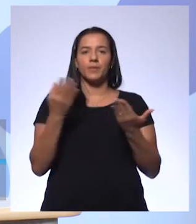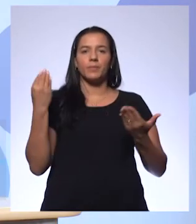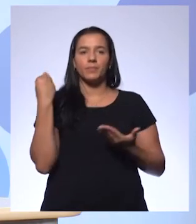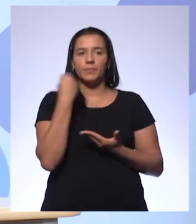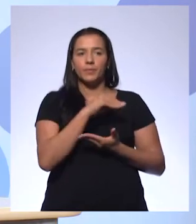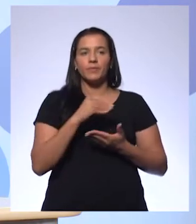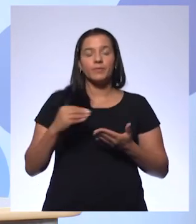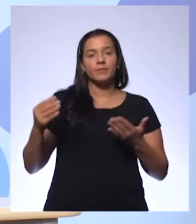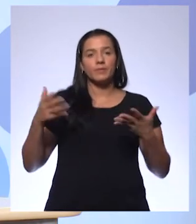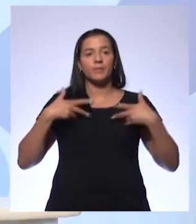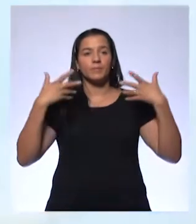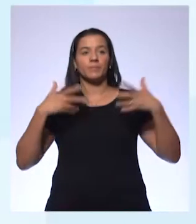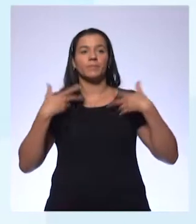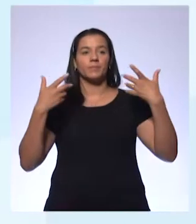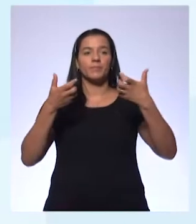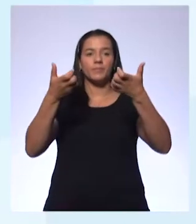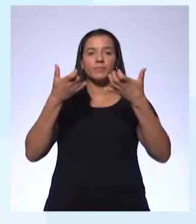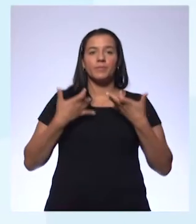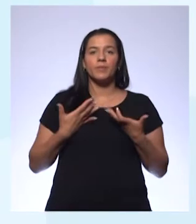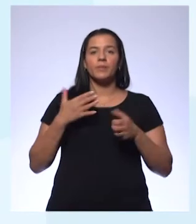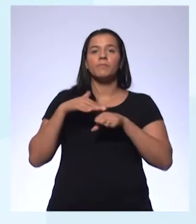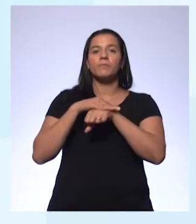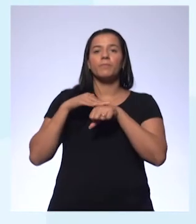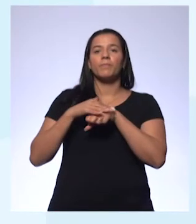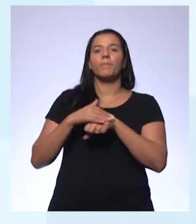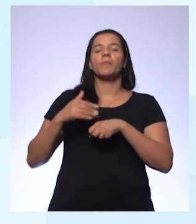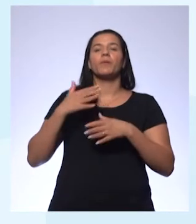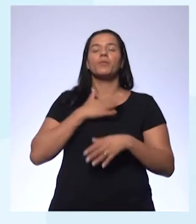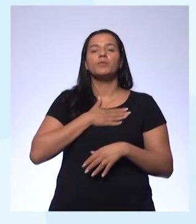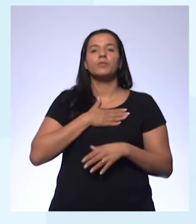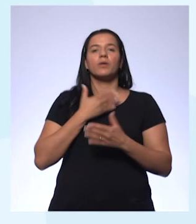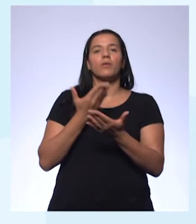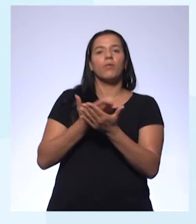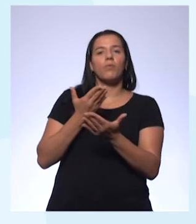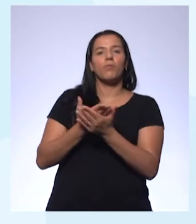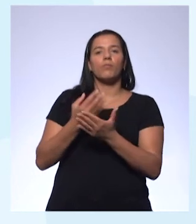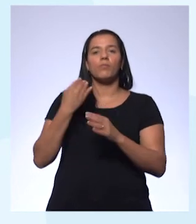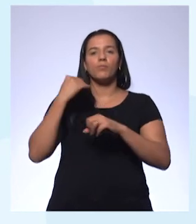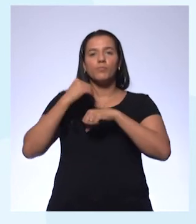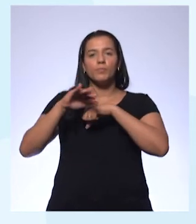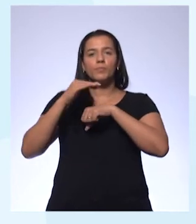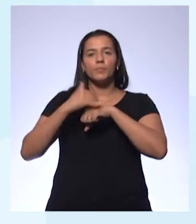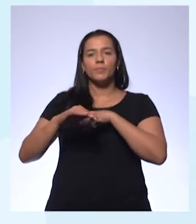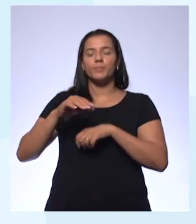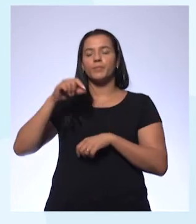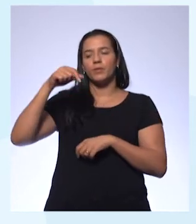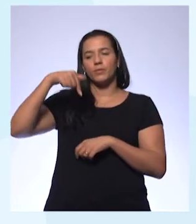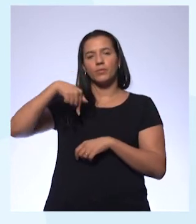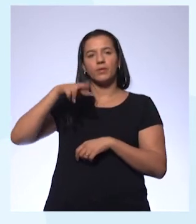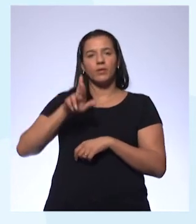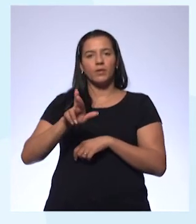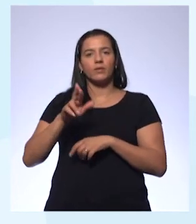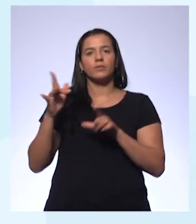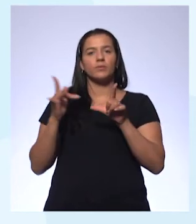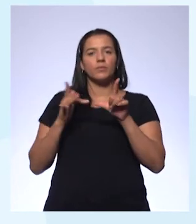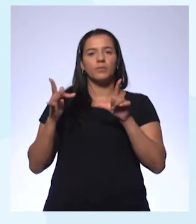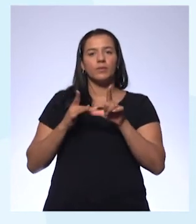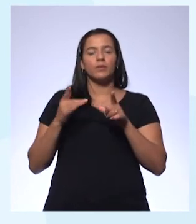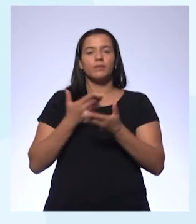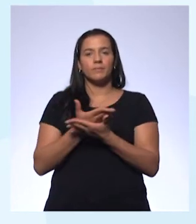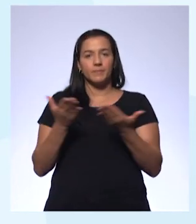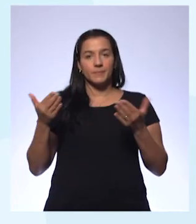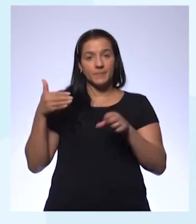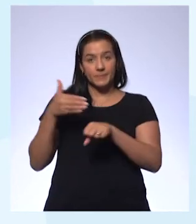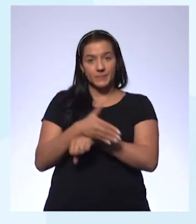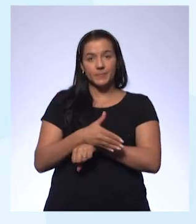aí animados e tal e conta pra gente o que vocês acharam dessa aula, deixa aí a sua impressão, deixa aí a sua observação, ó, acessando aí o link